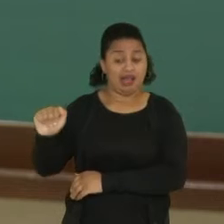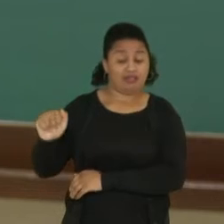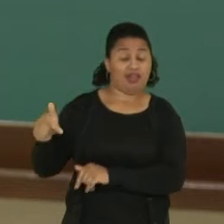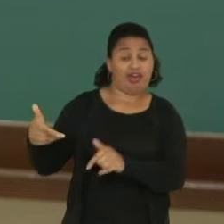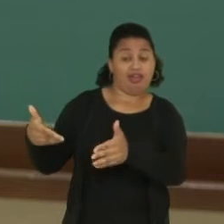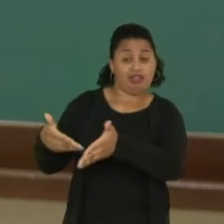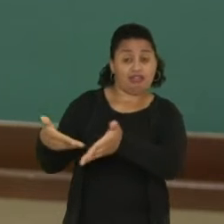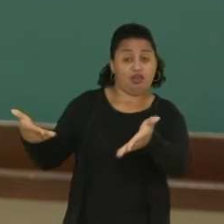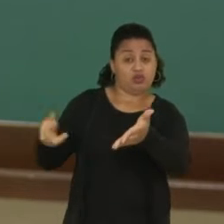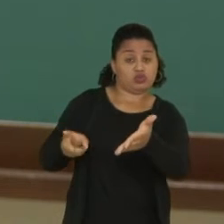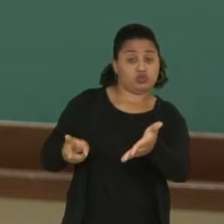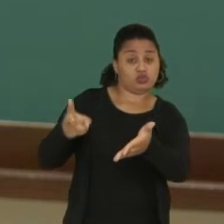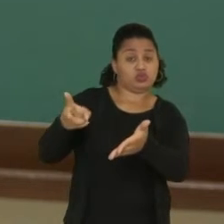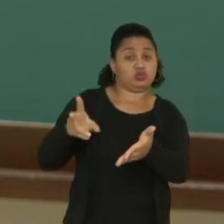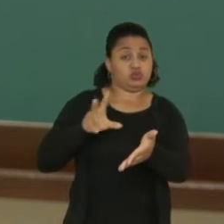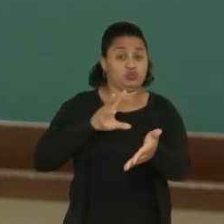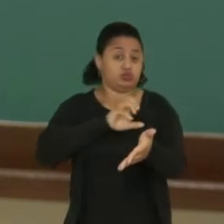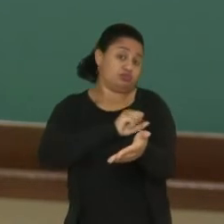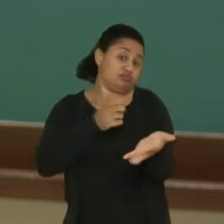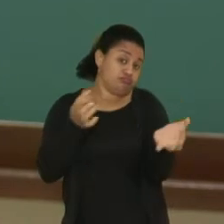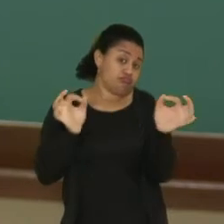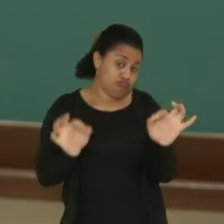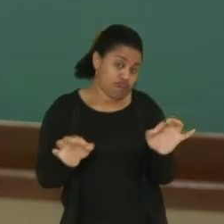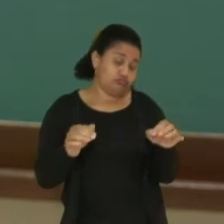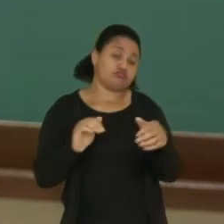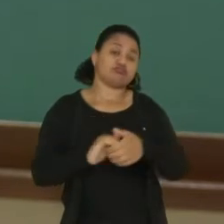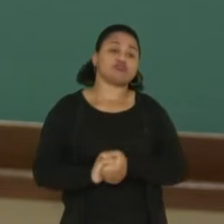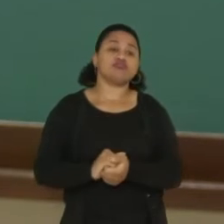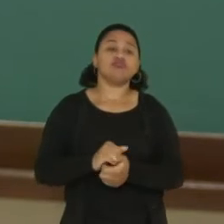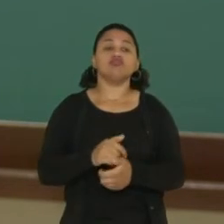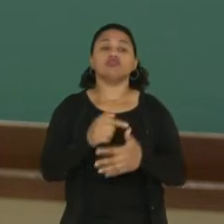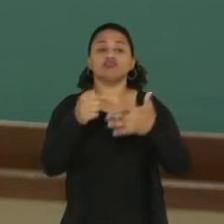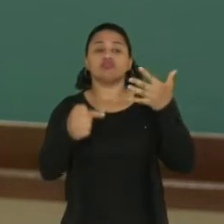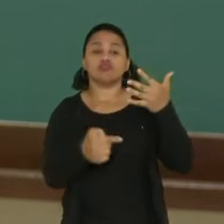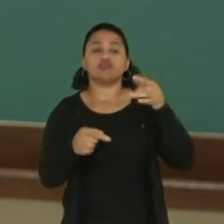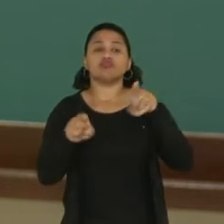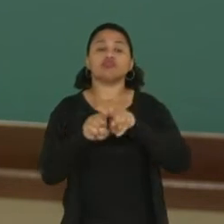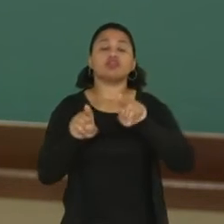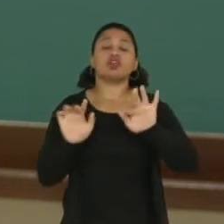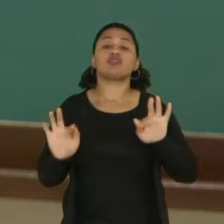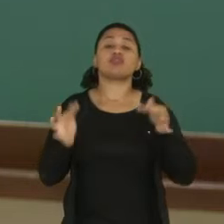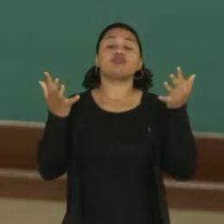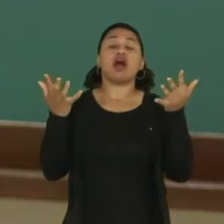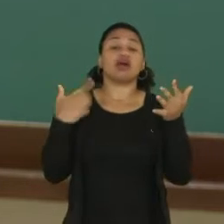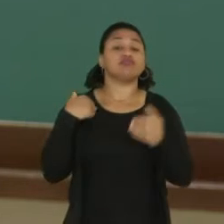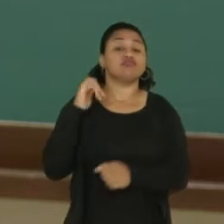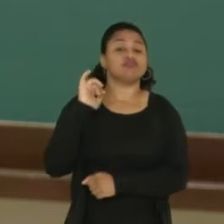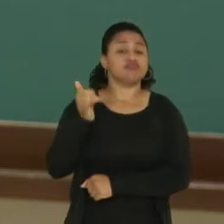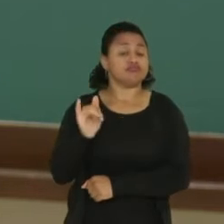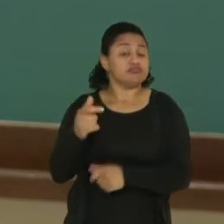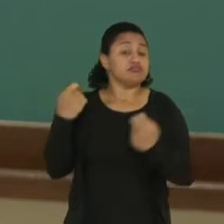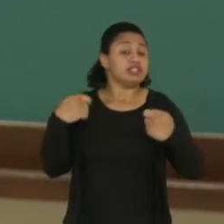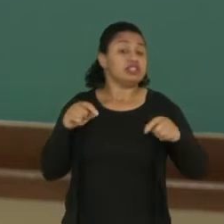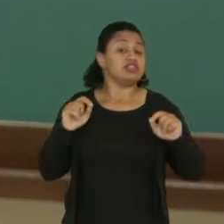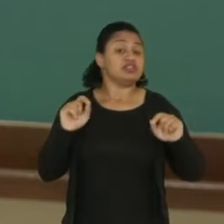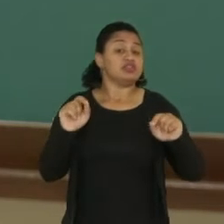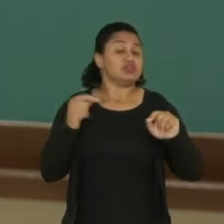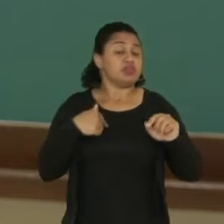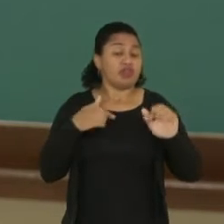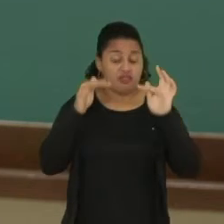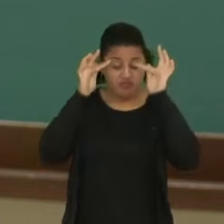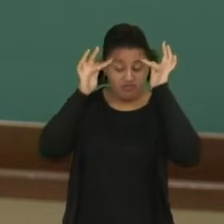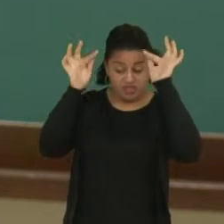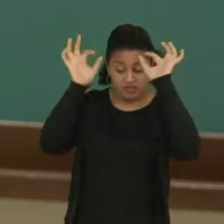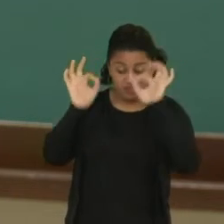ela se estende até os nossos dias. A veracidade dos fatos narrados. Então, eles têm que ser o quê?